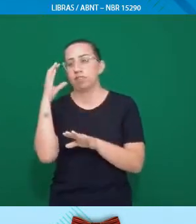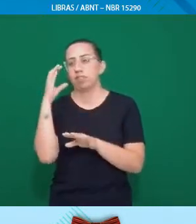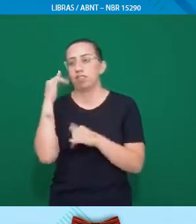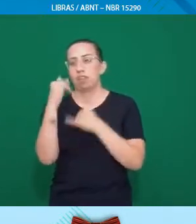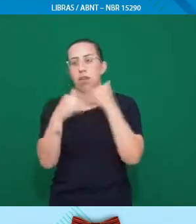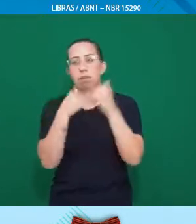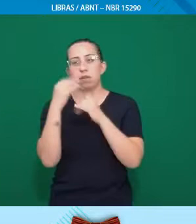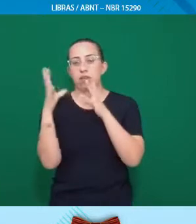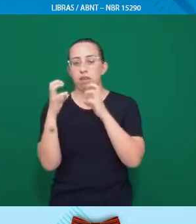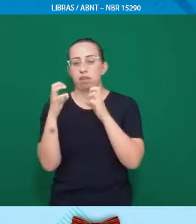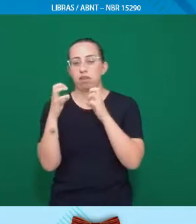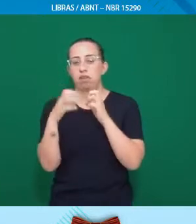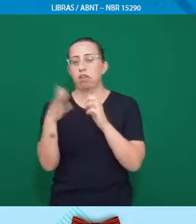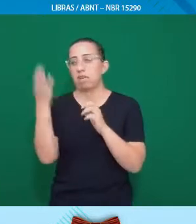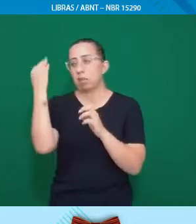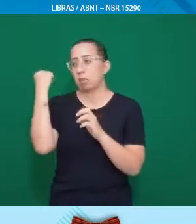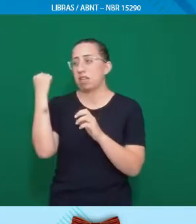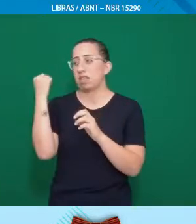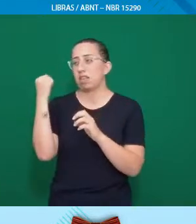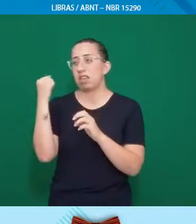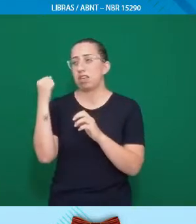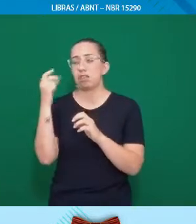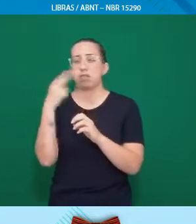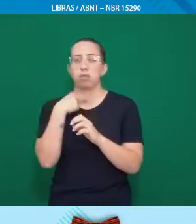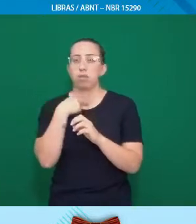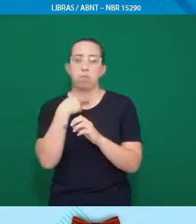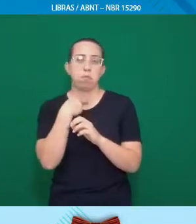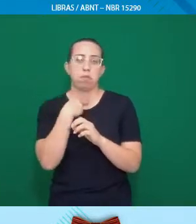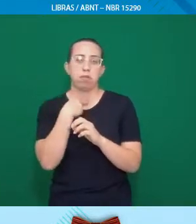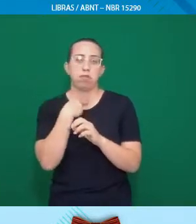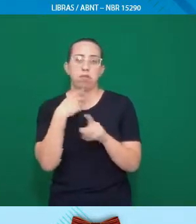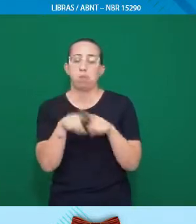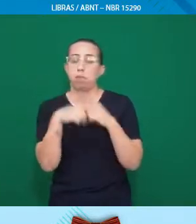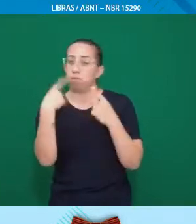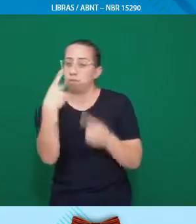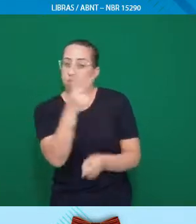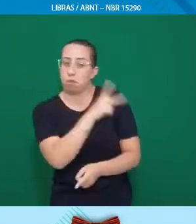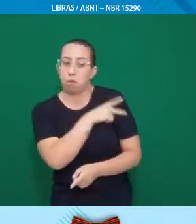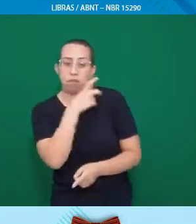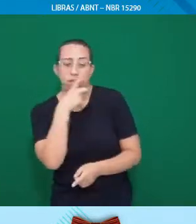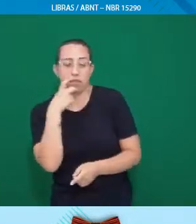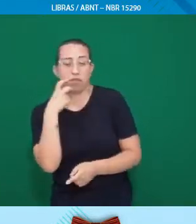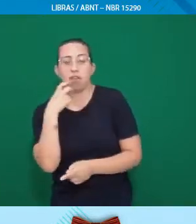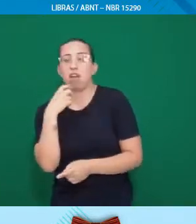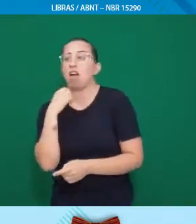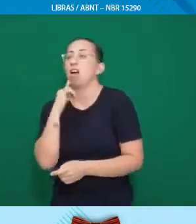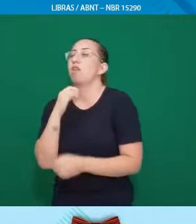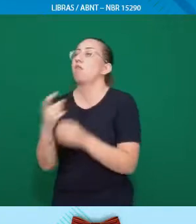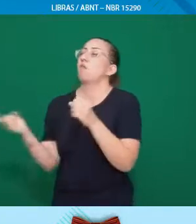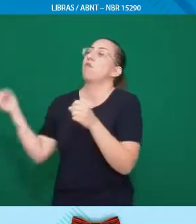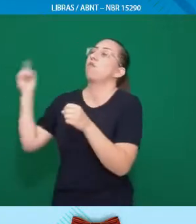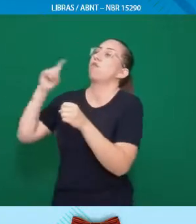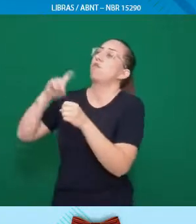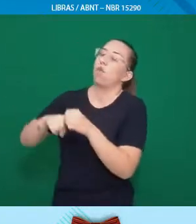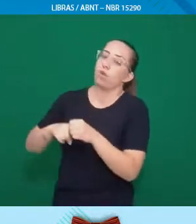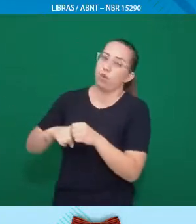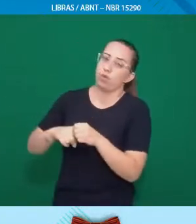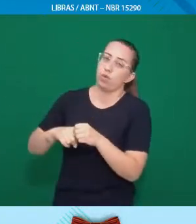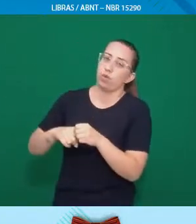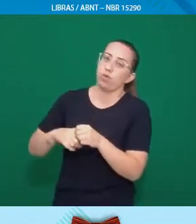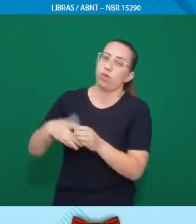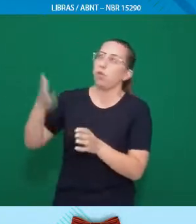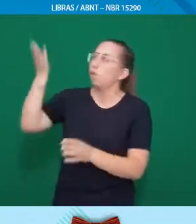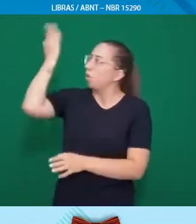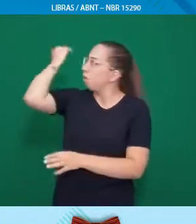que voltará passado não passa mas o seu prefeito de voltou no passado e falou que os outros prefeitos não se